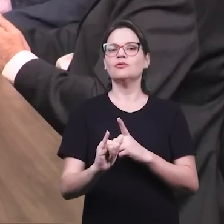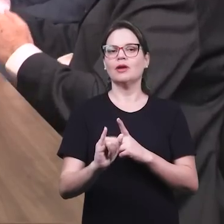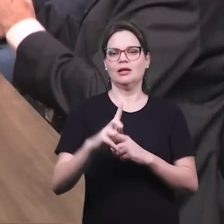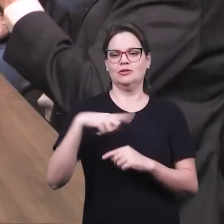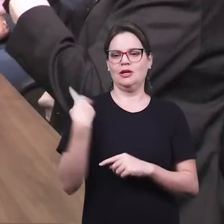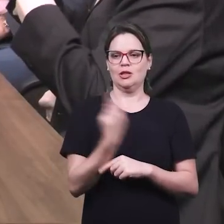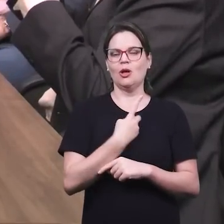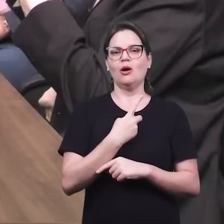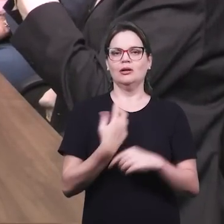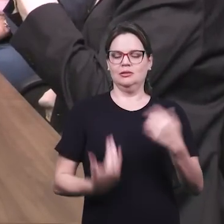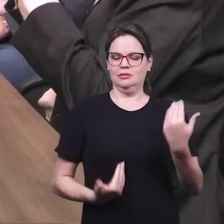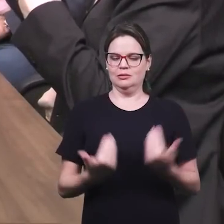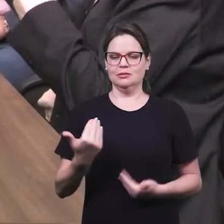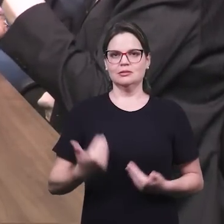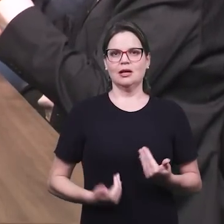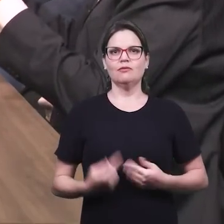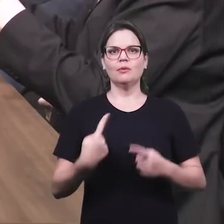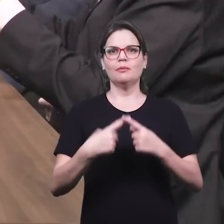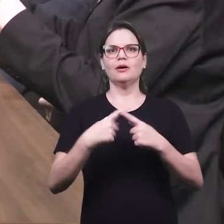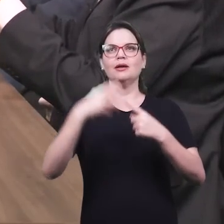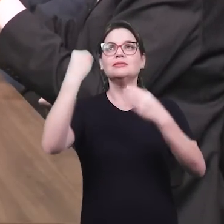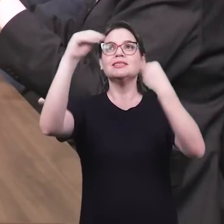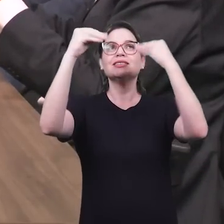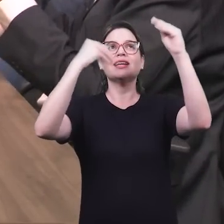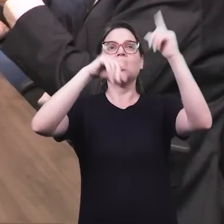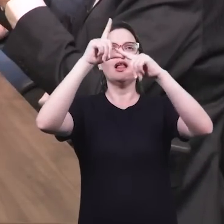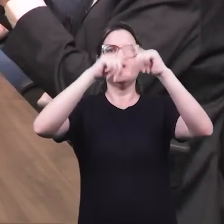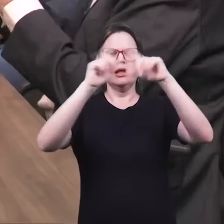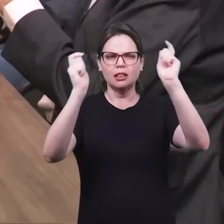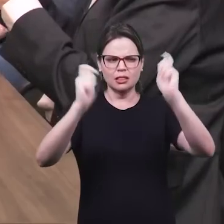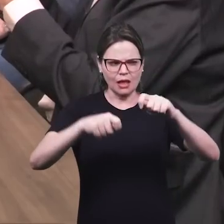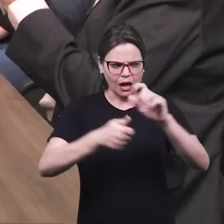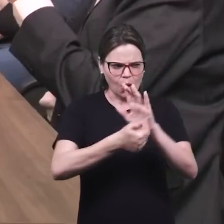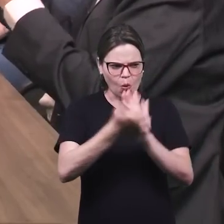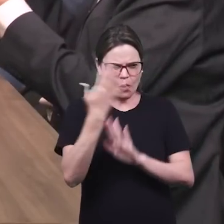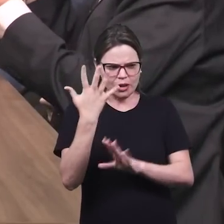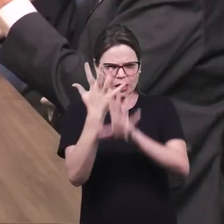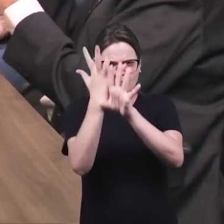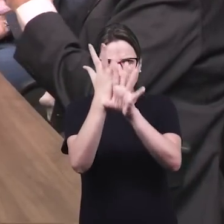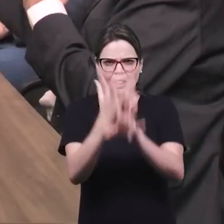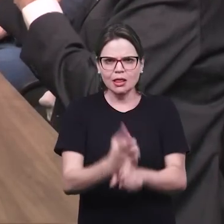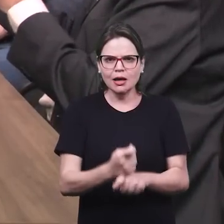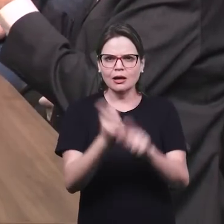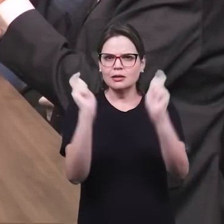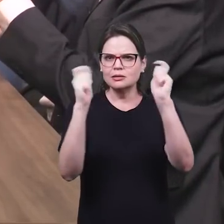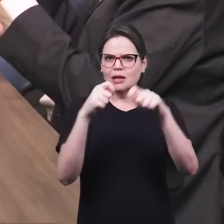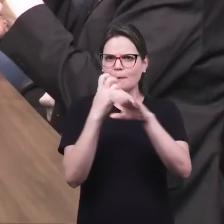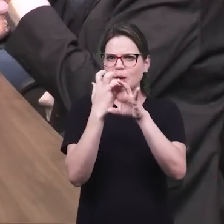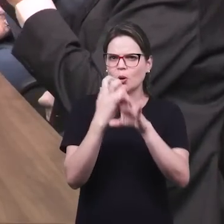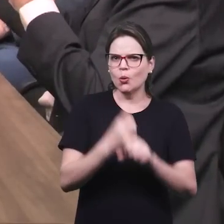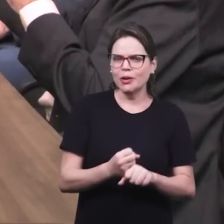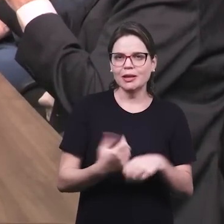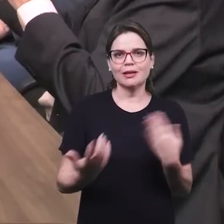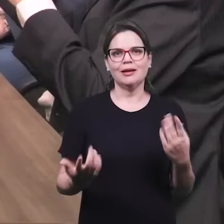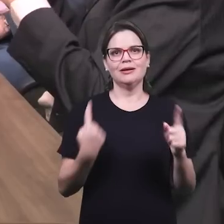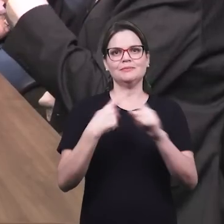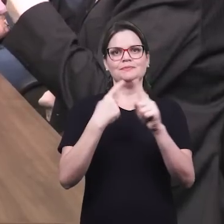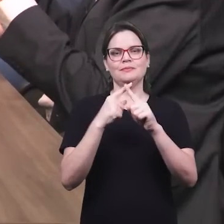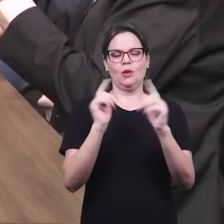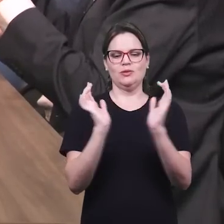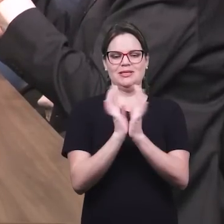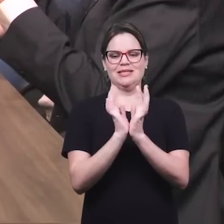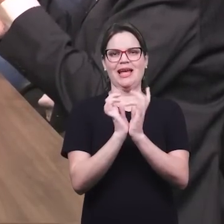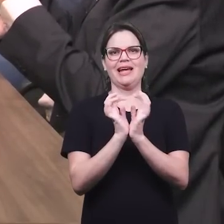igreja. As estrelas, se é que as pode contar. Então, neste momento, o nosso cérebro está pensando, está trabalhando